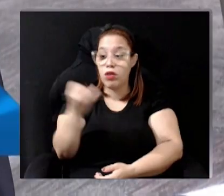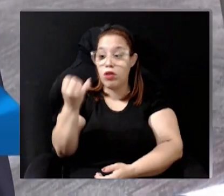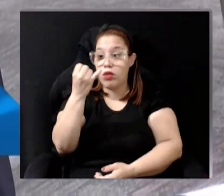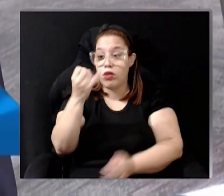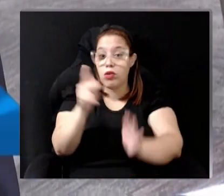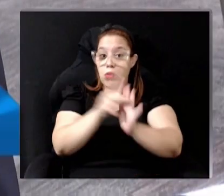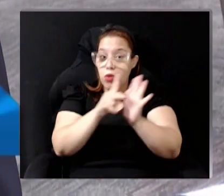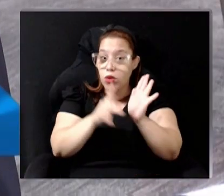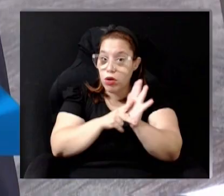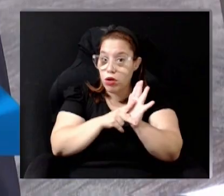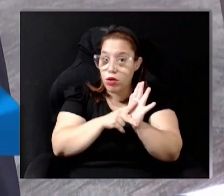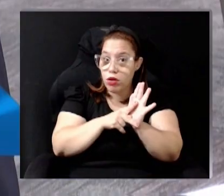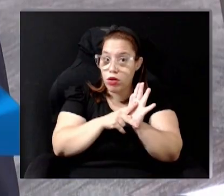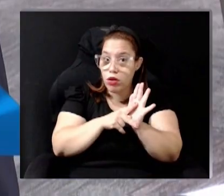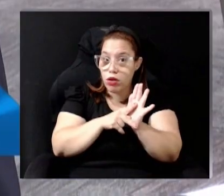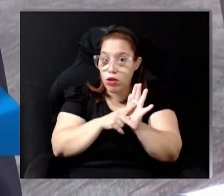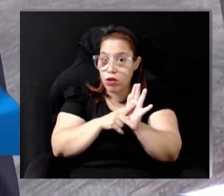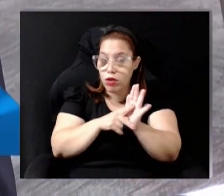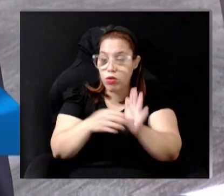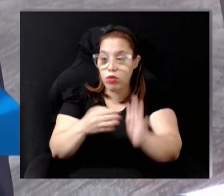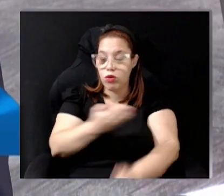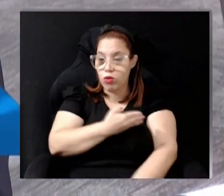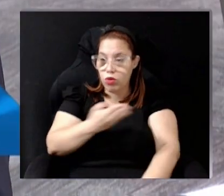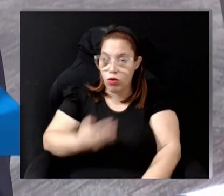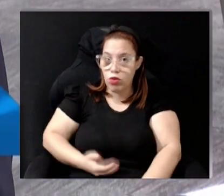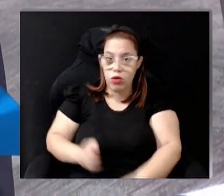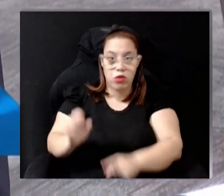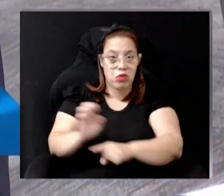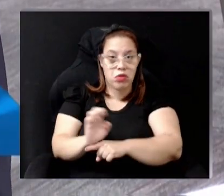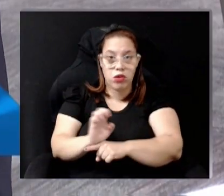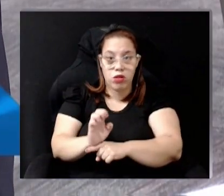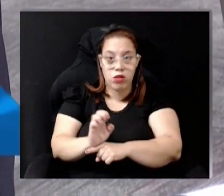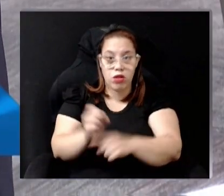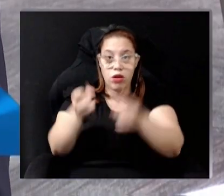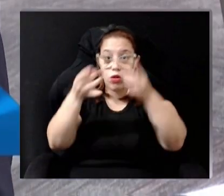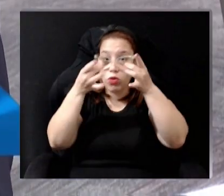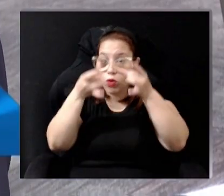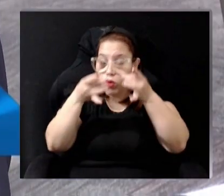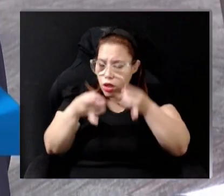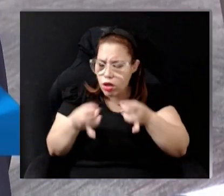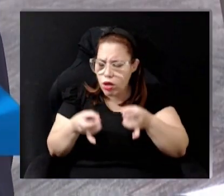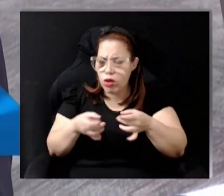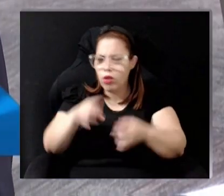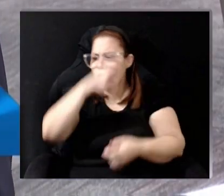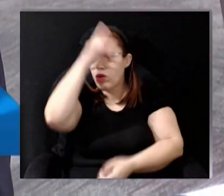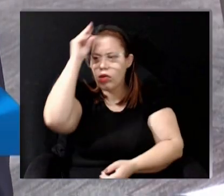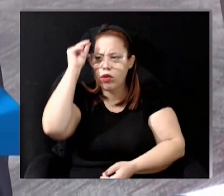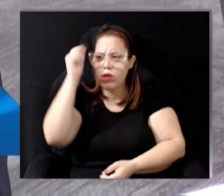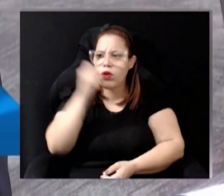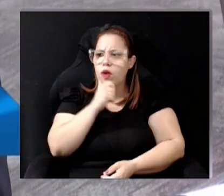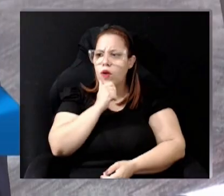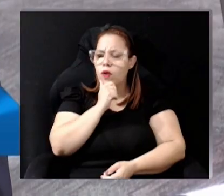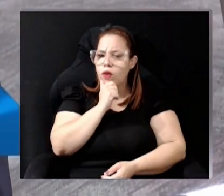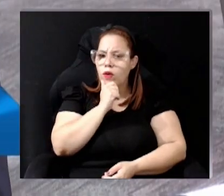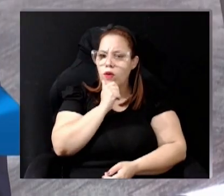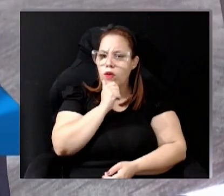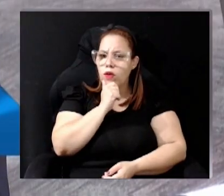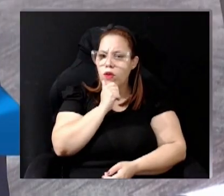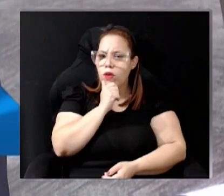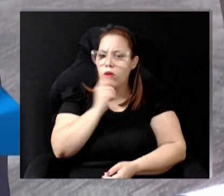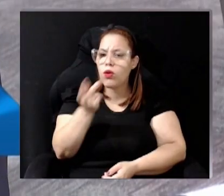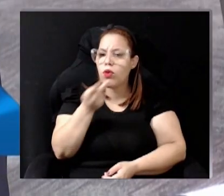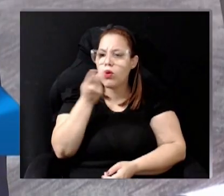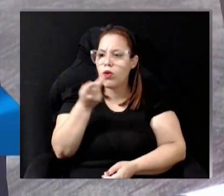Esse programa do governo do estado, a gente não tem um detalhamento. E o prefeito dizendo da forma como ele disse, que tem